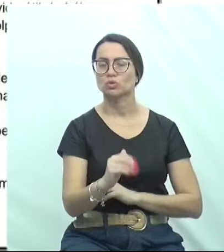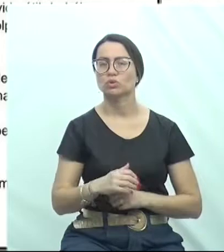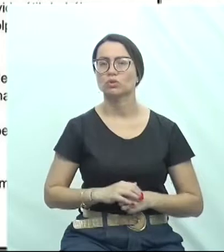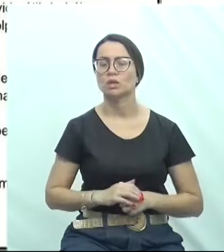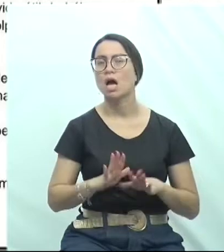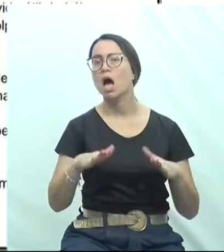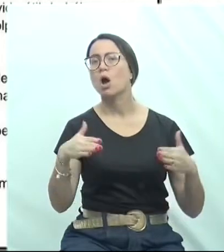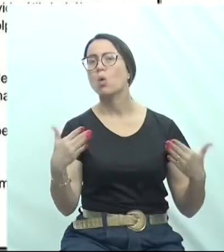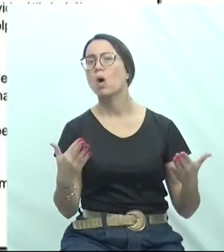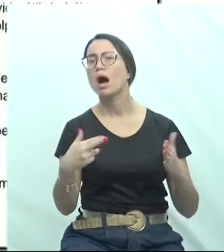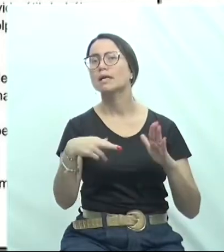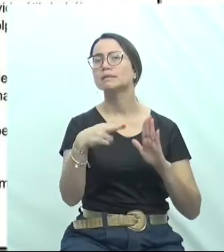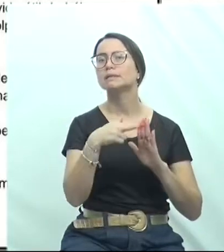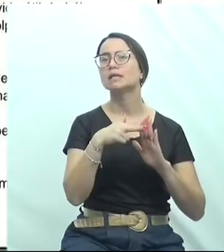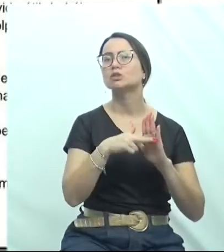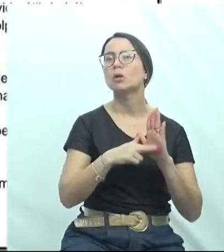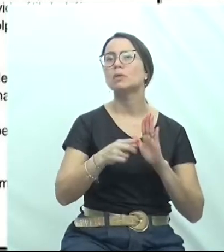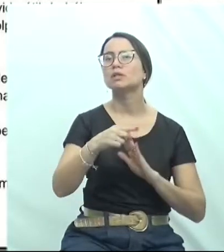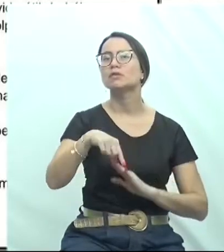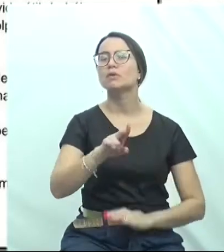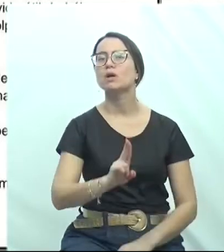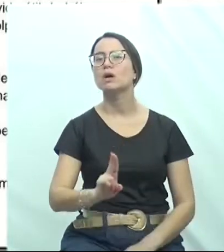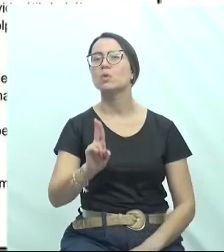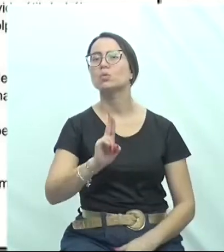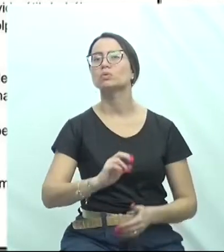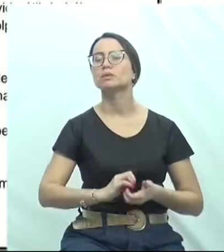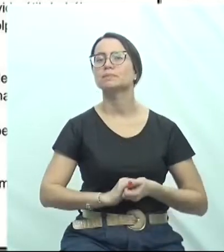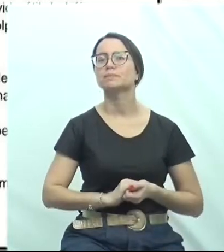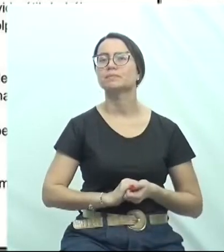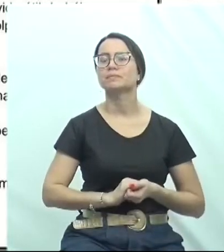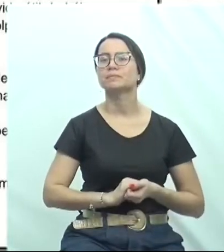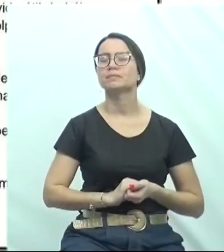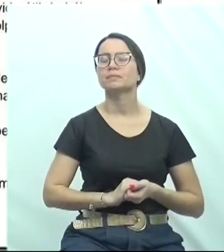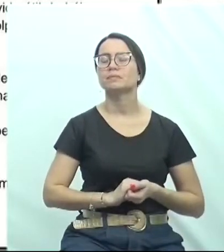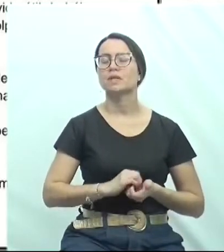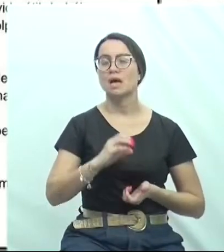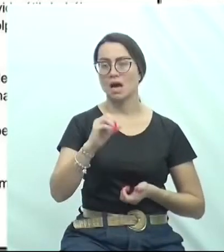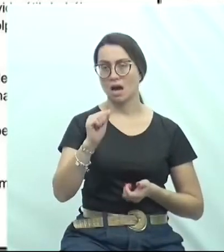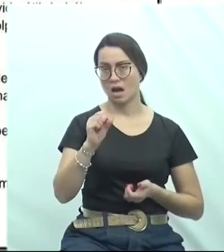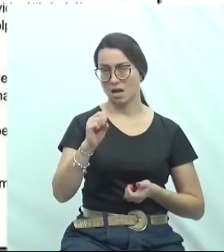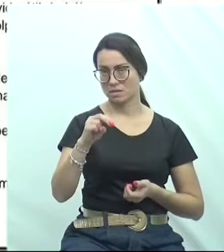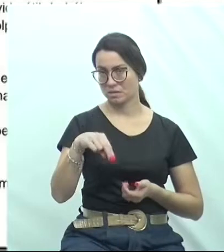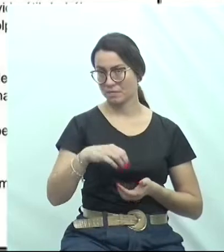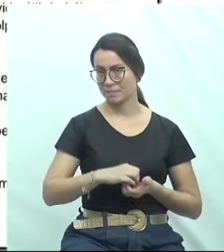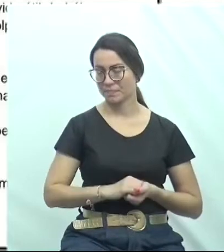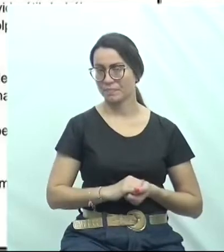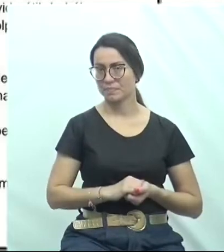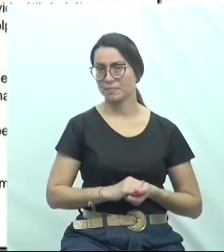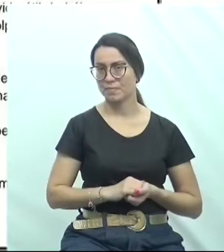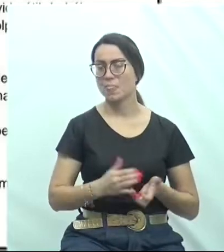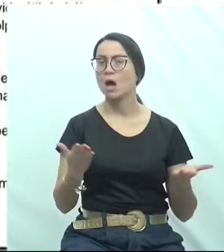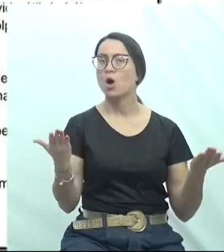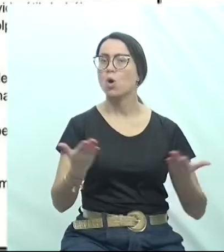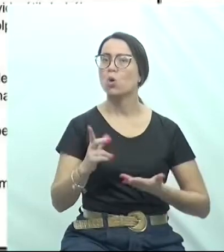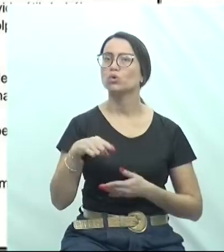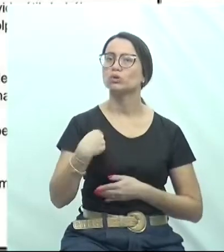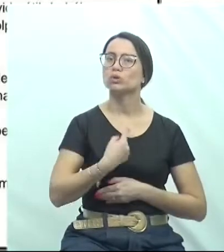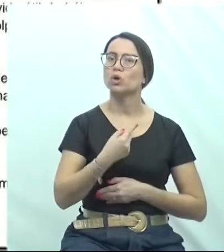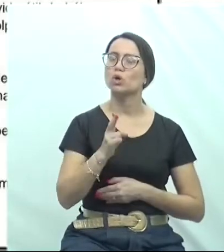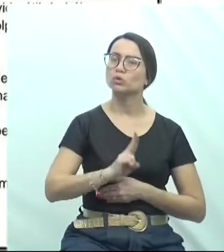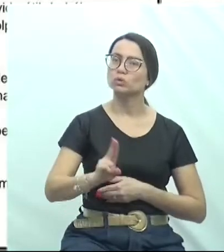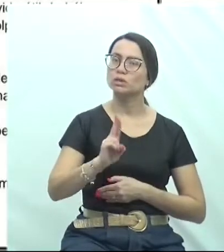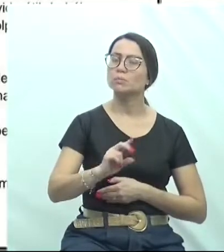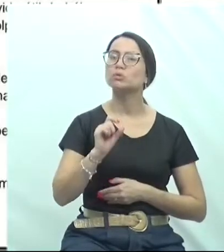As normas internacionais? Na Casan? Hoje a gente utiliza normas nacionais, né?